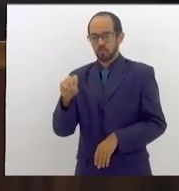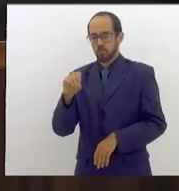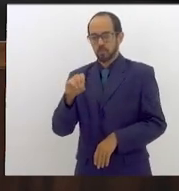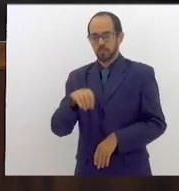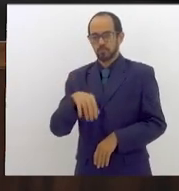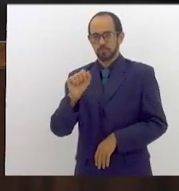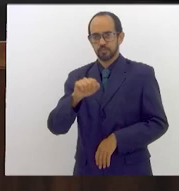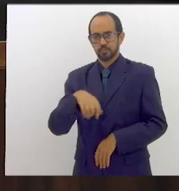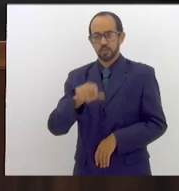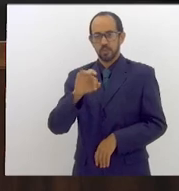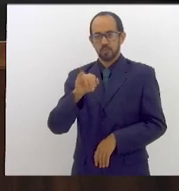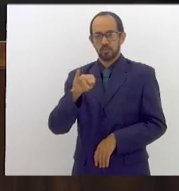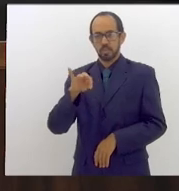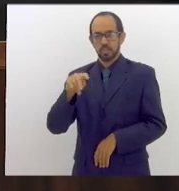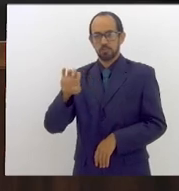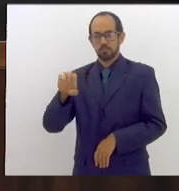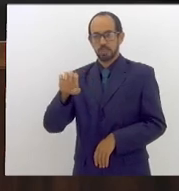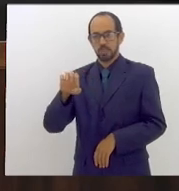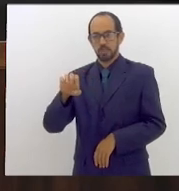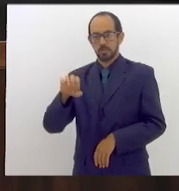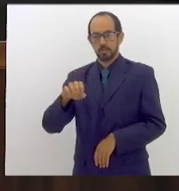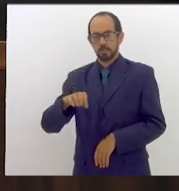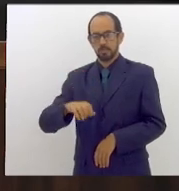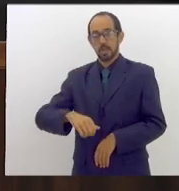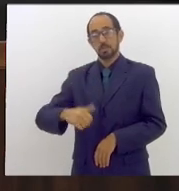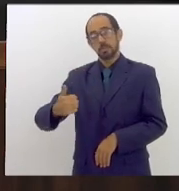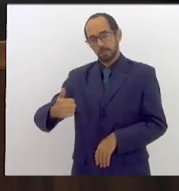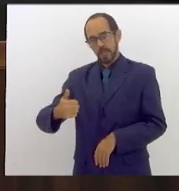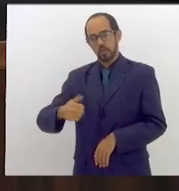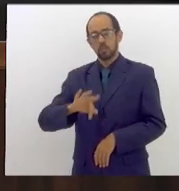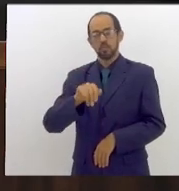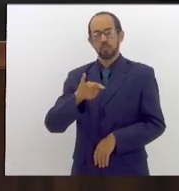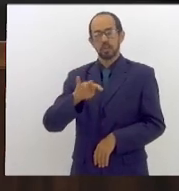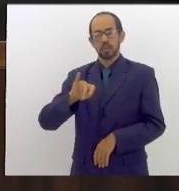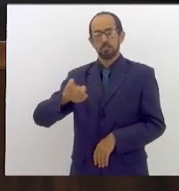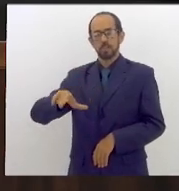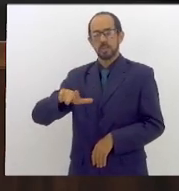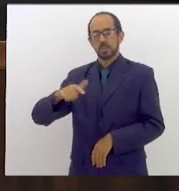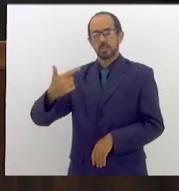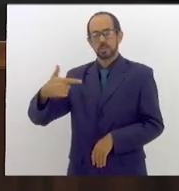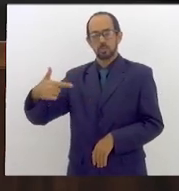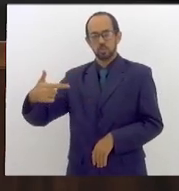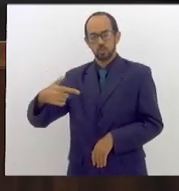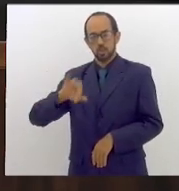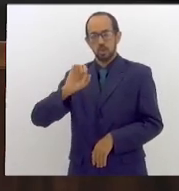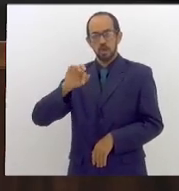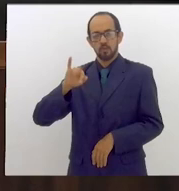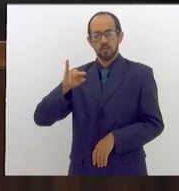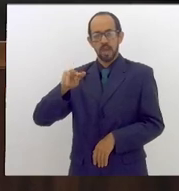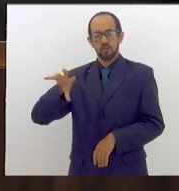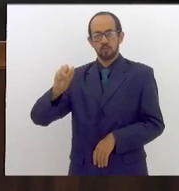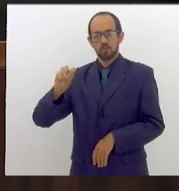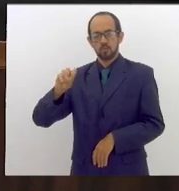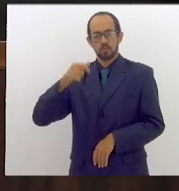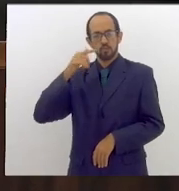Deputado Felipe Soares deputado Felipe pobel Deputado Flávio serafini